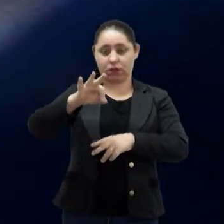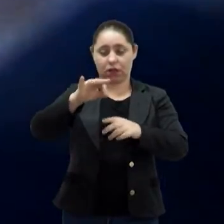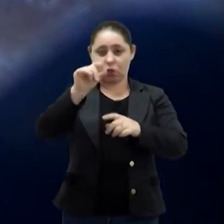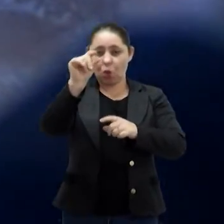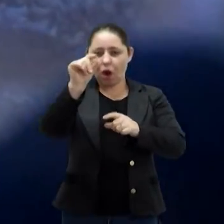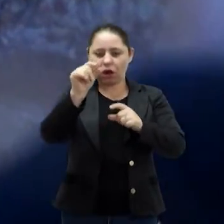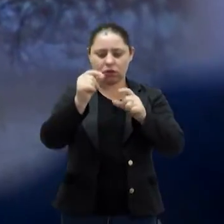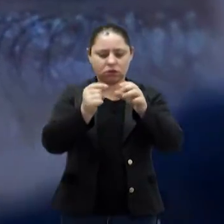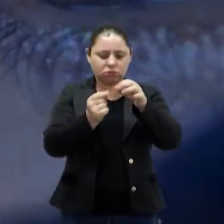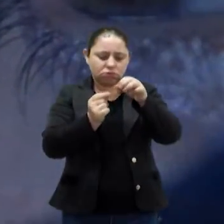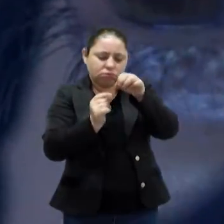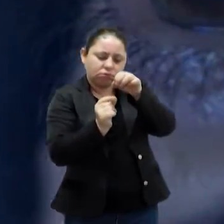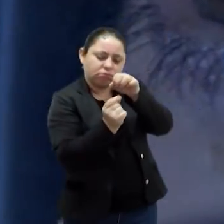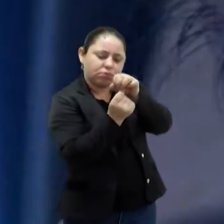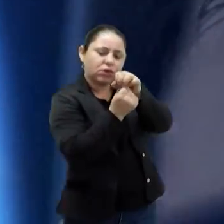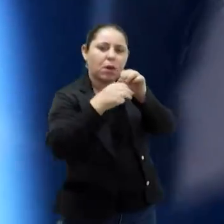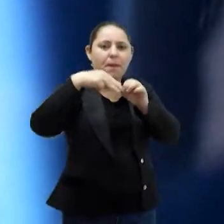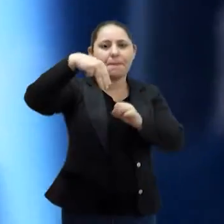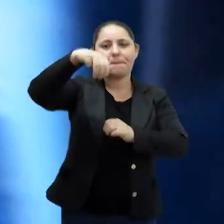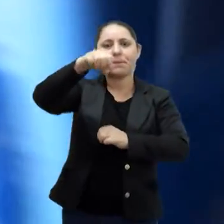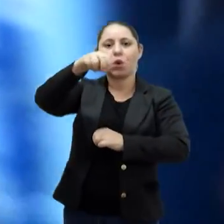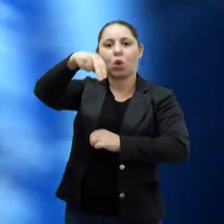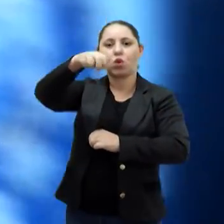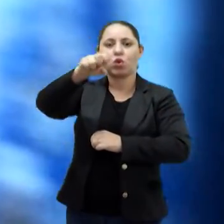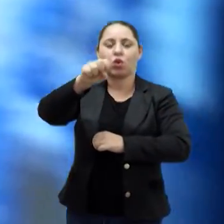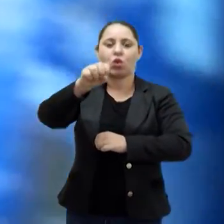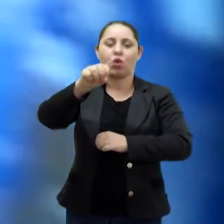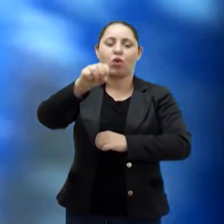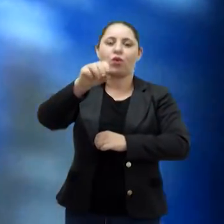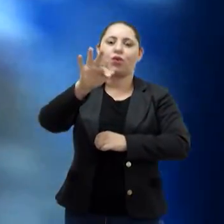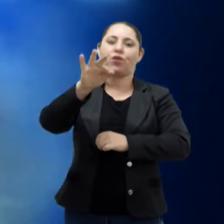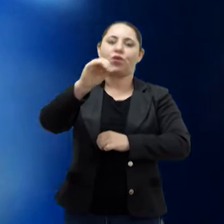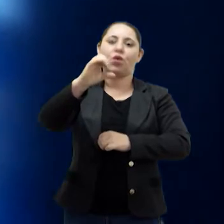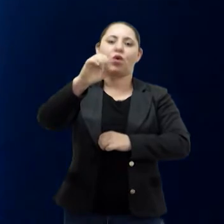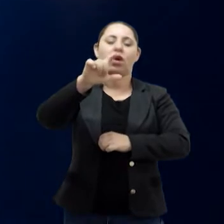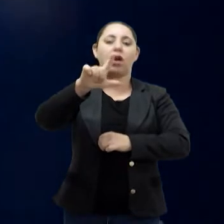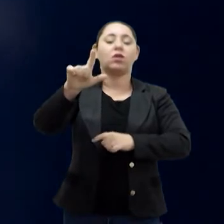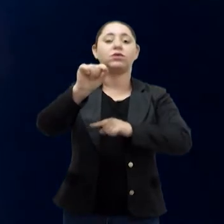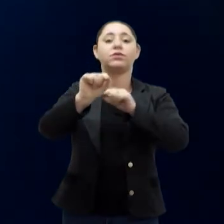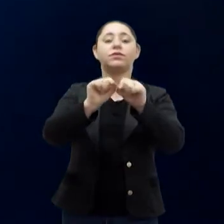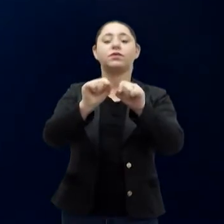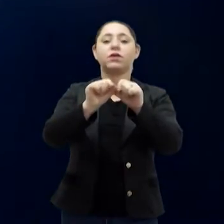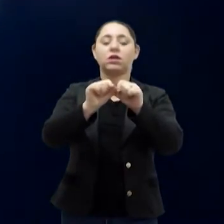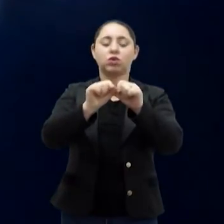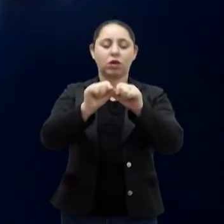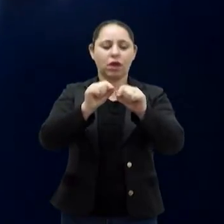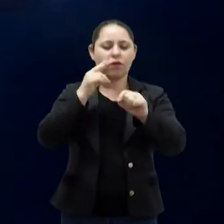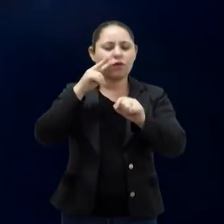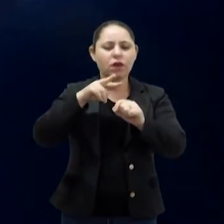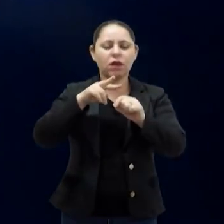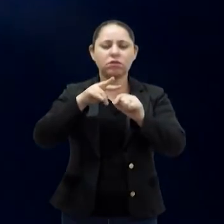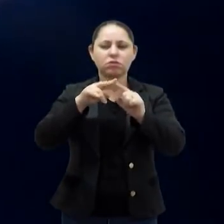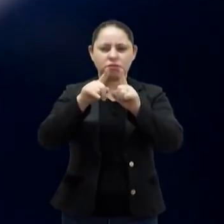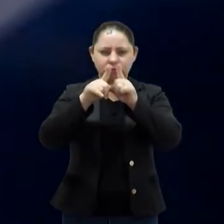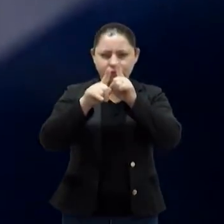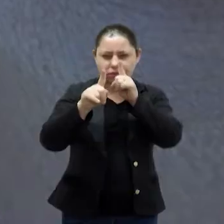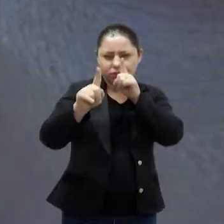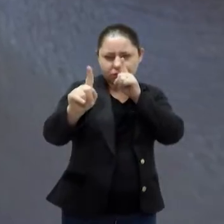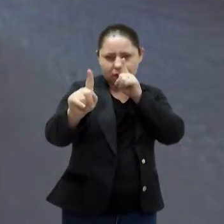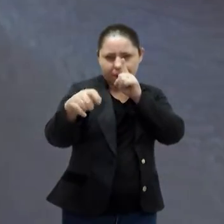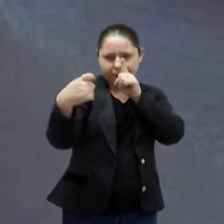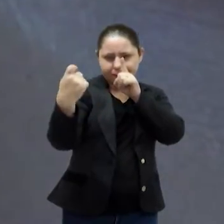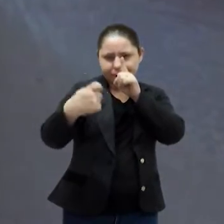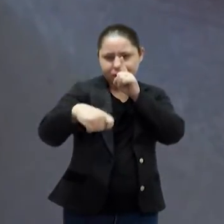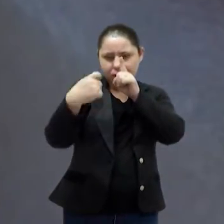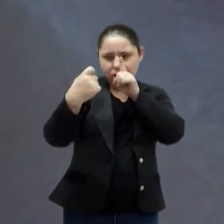a lente que a gente usa é uma lente monofocal, que a gente faz um cálculo para a visão de longe